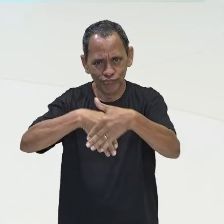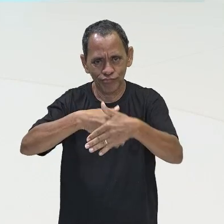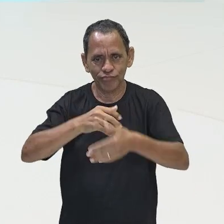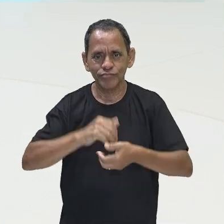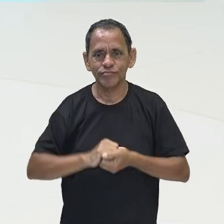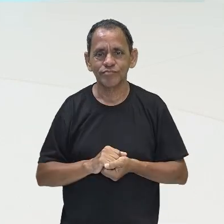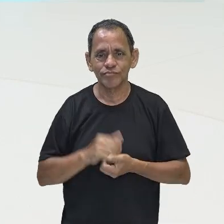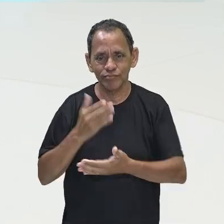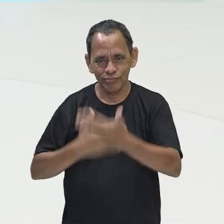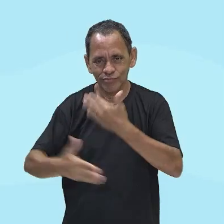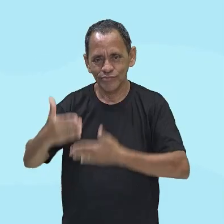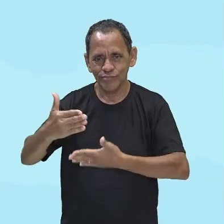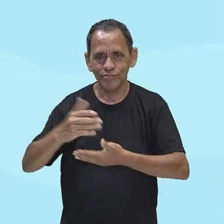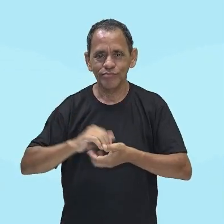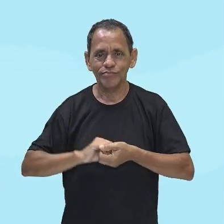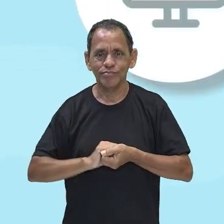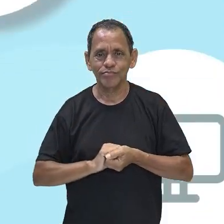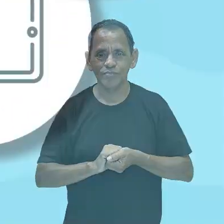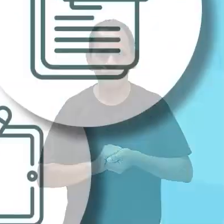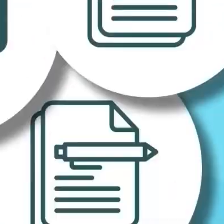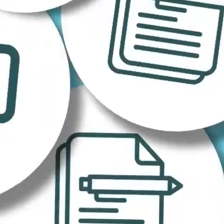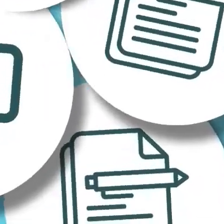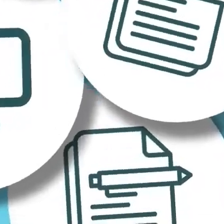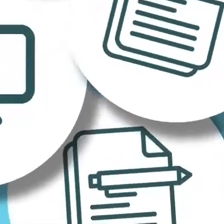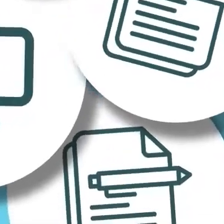Então, vamos lá.